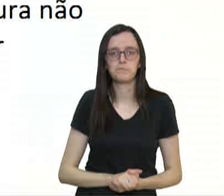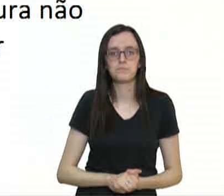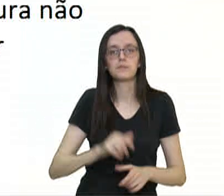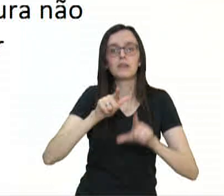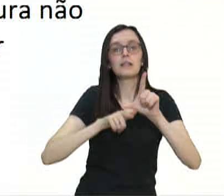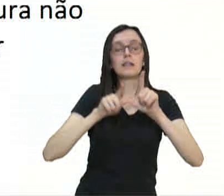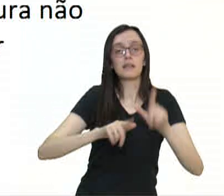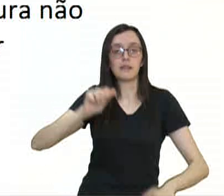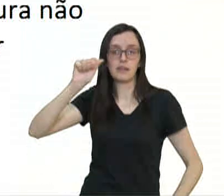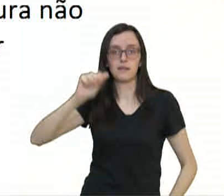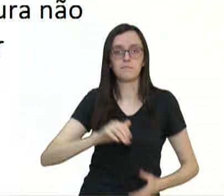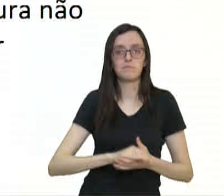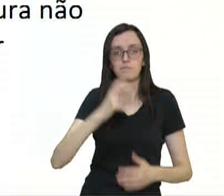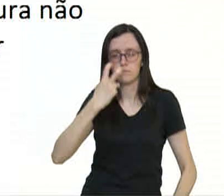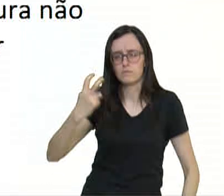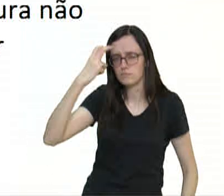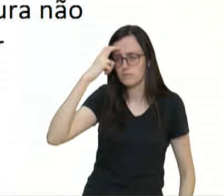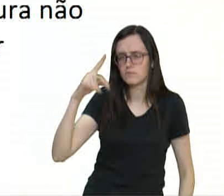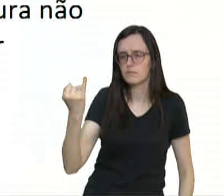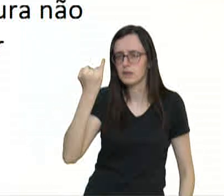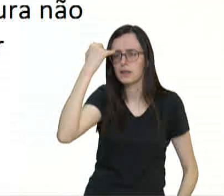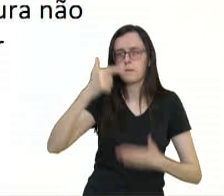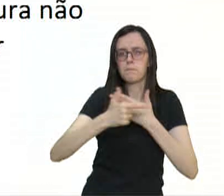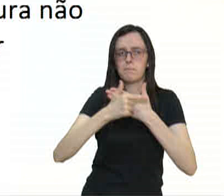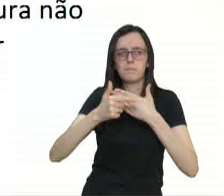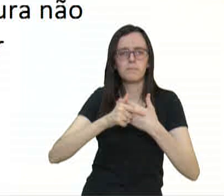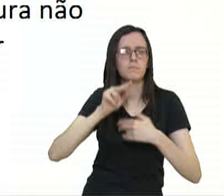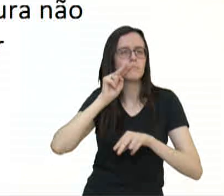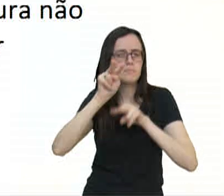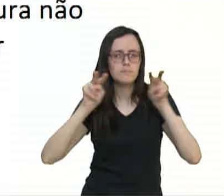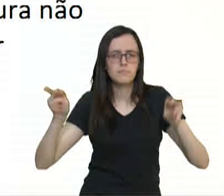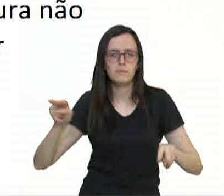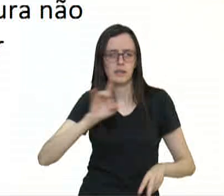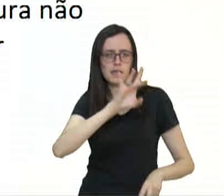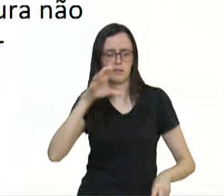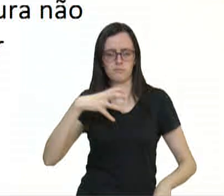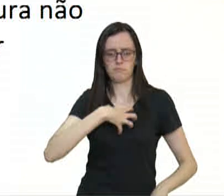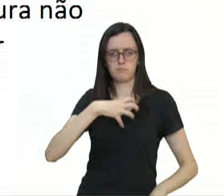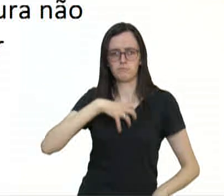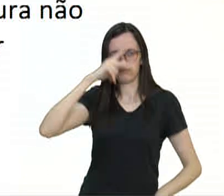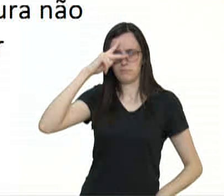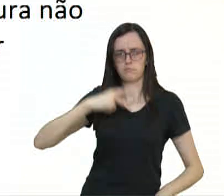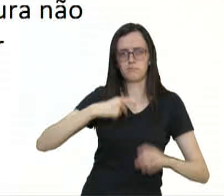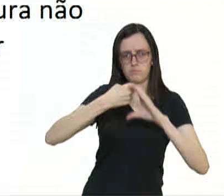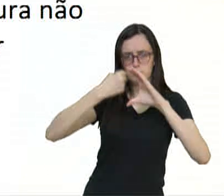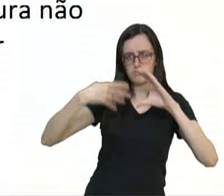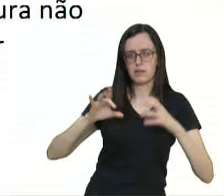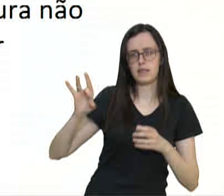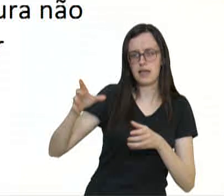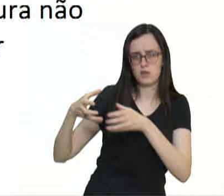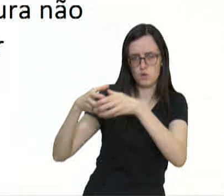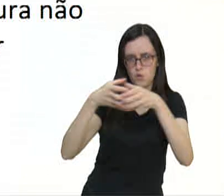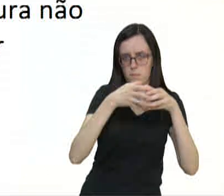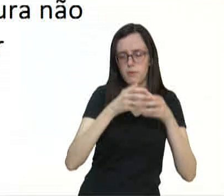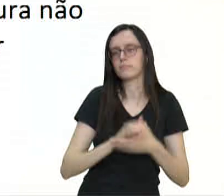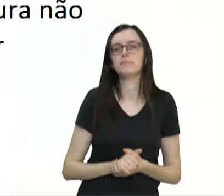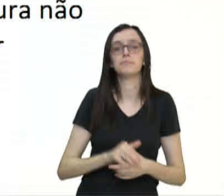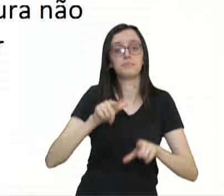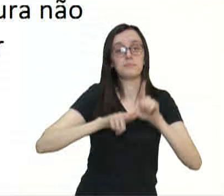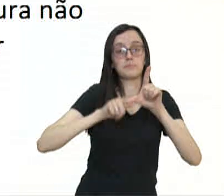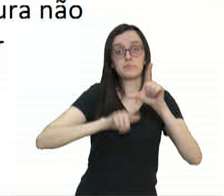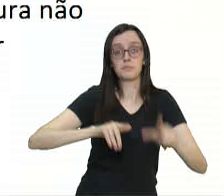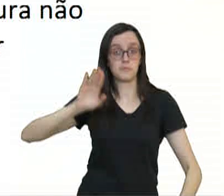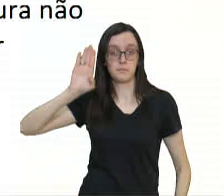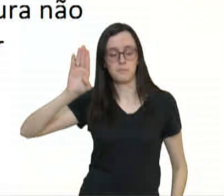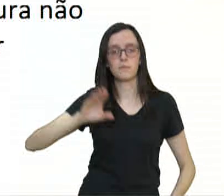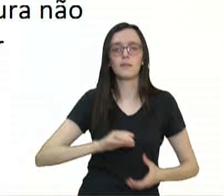na compreensão das personalidades, nos padrões de conduta e nas características próprias de cada grupo. Letra B.